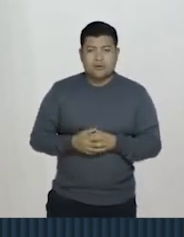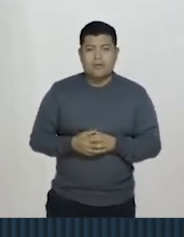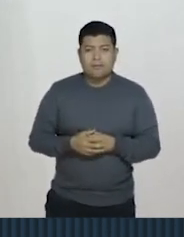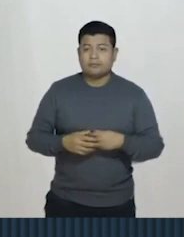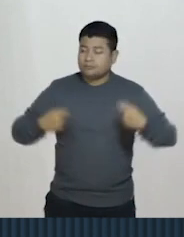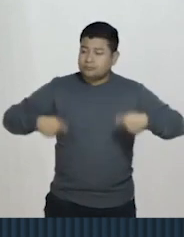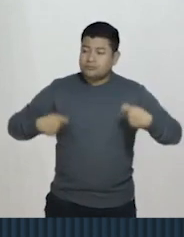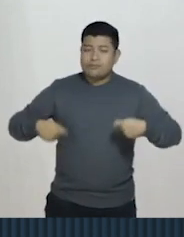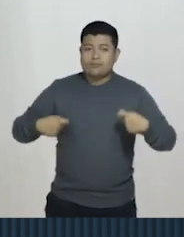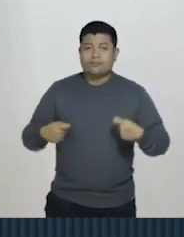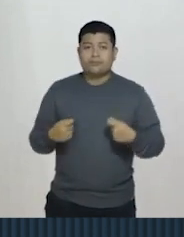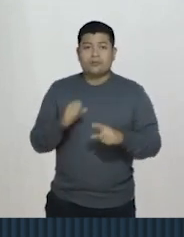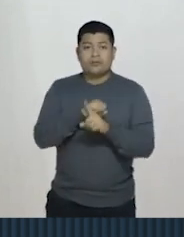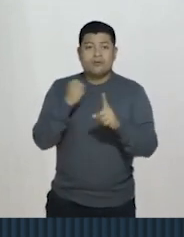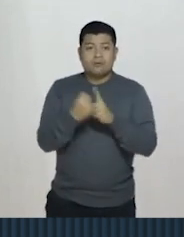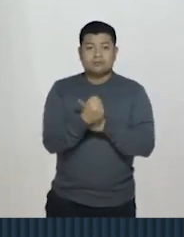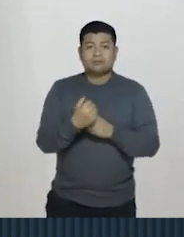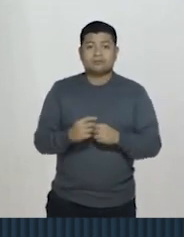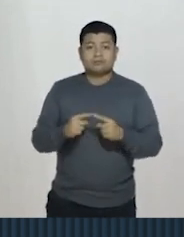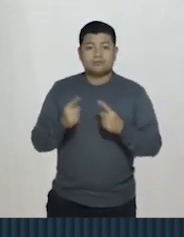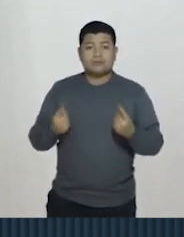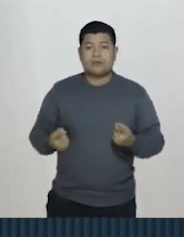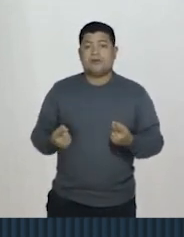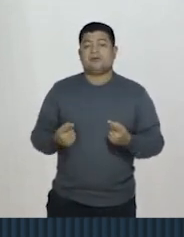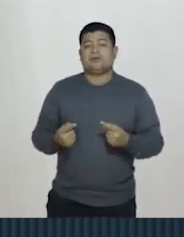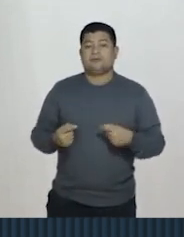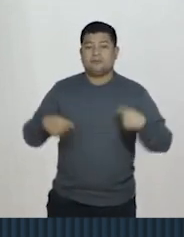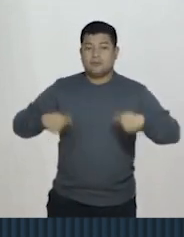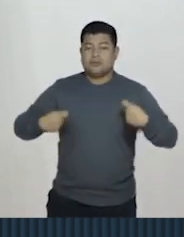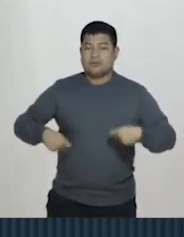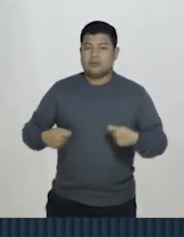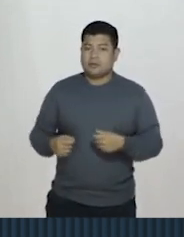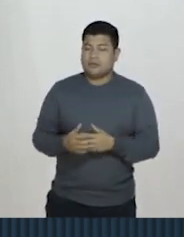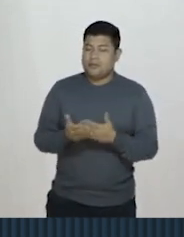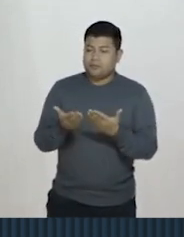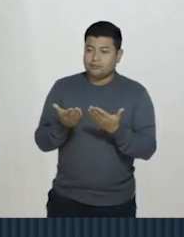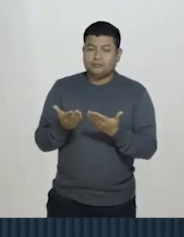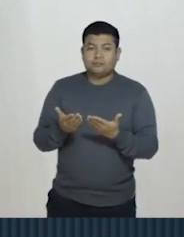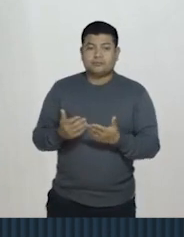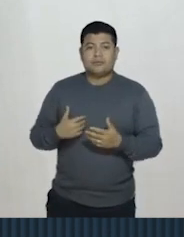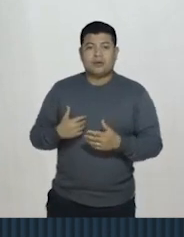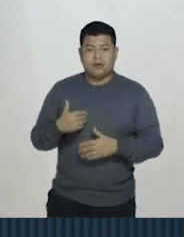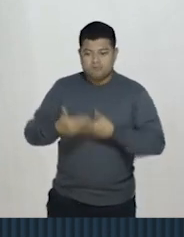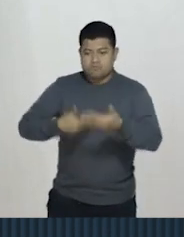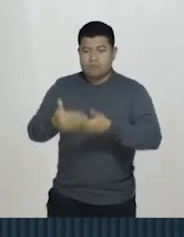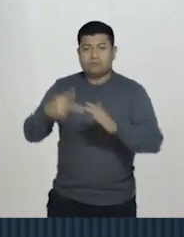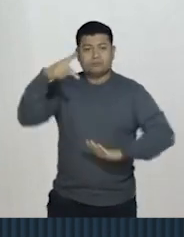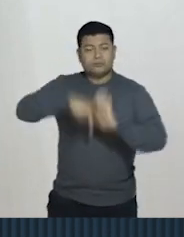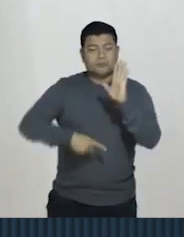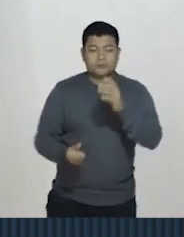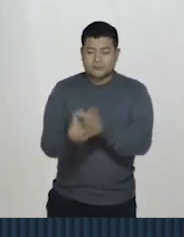está cada vez travada. Então destravar a questão da inteligência emocional, ir para frente, criar realmente projetos que a gente